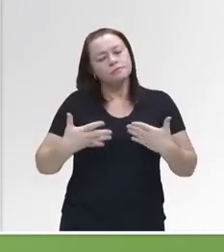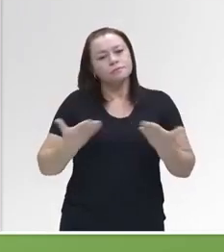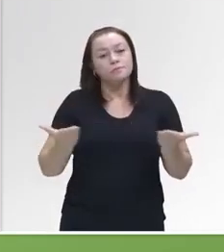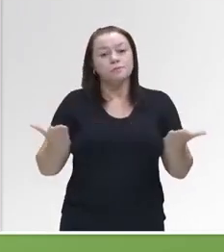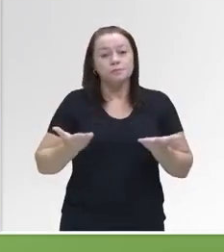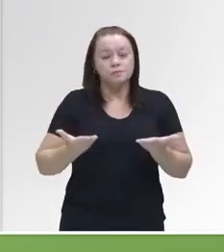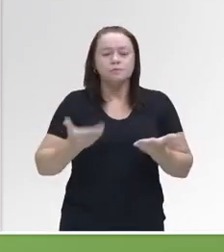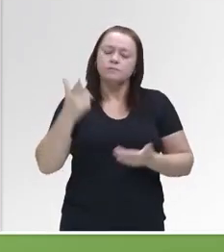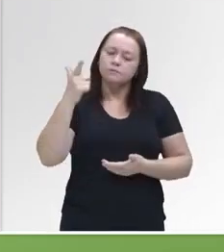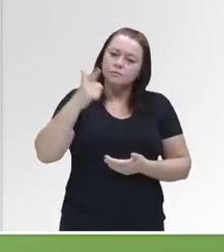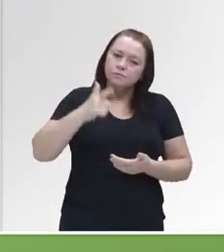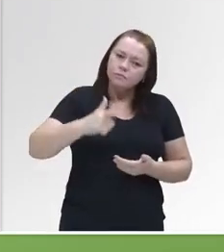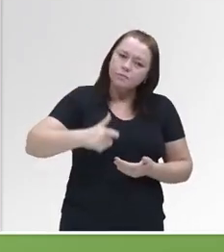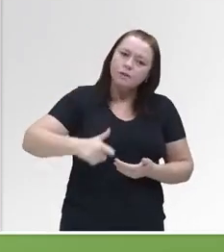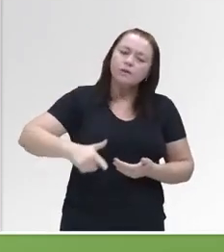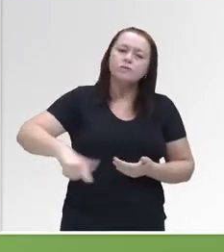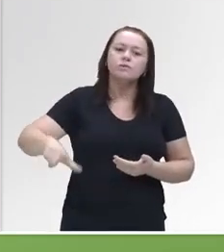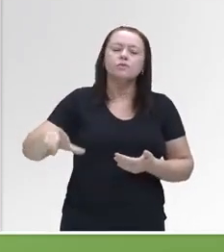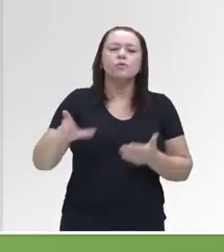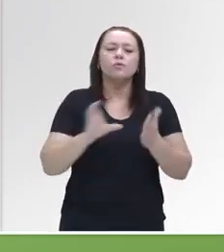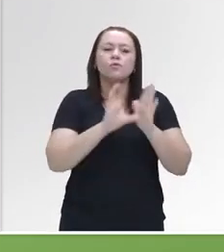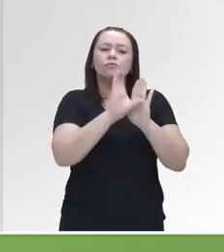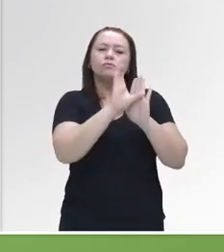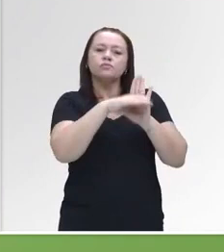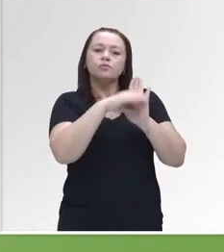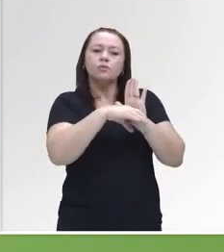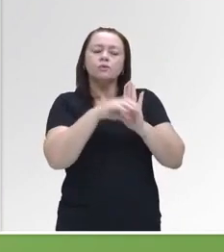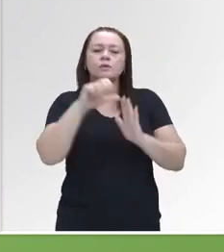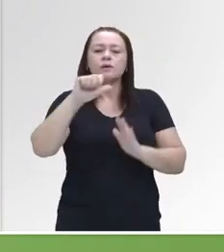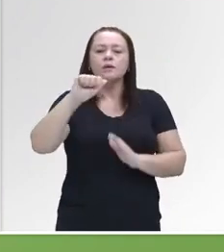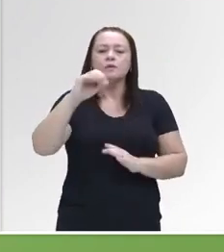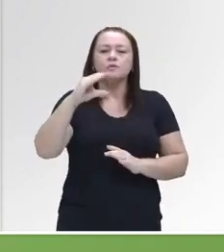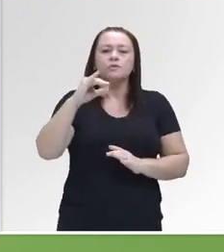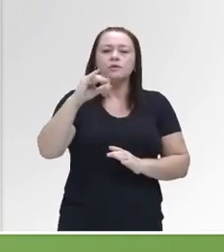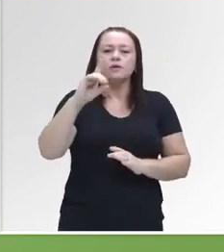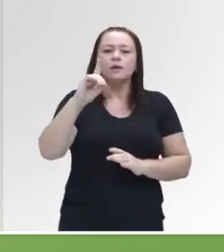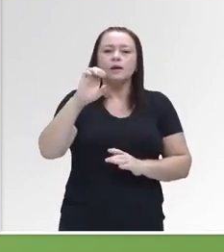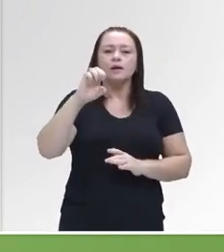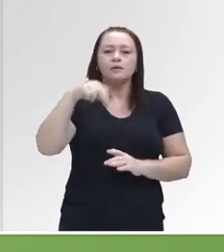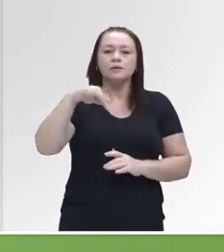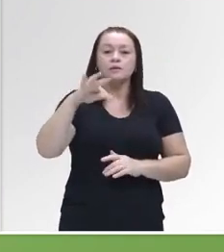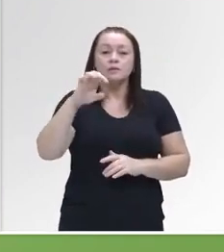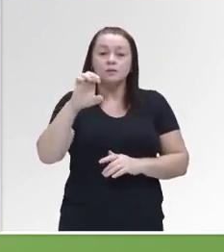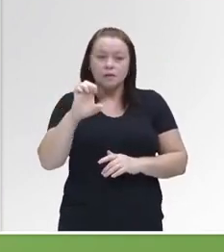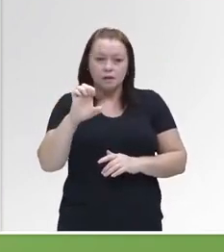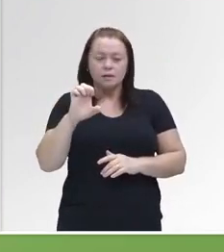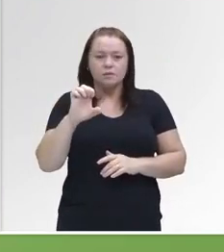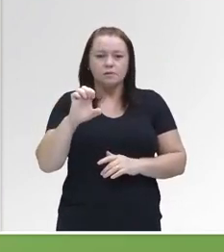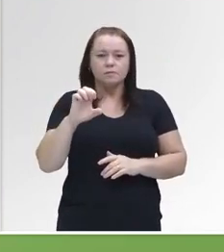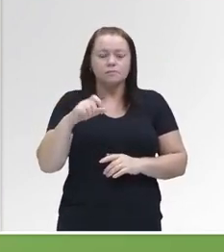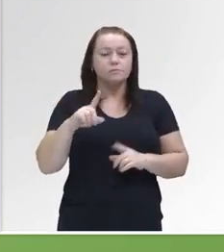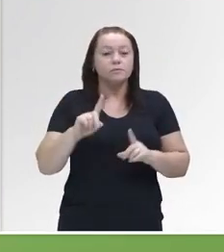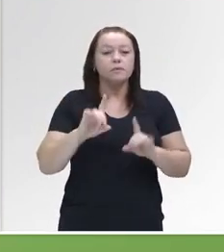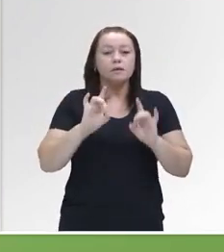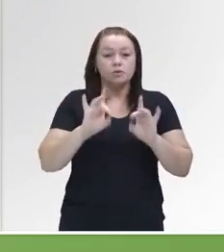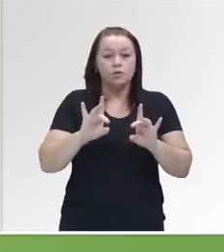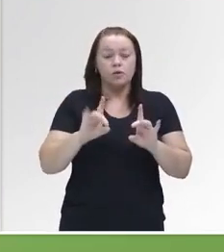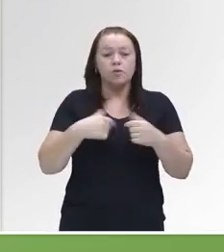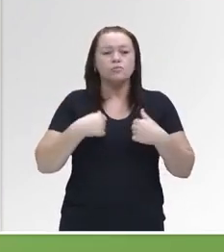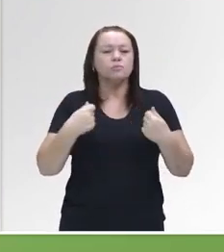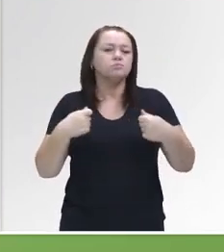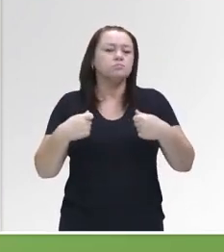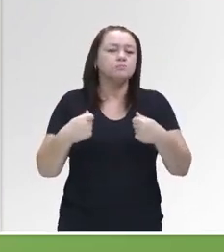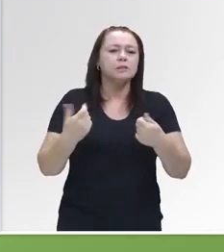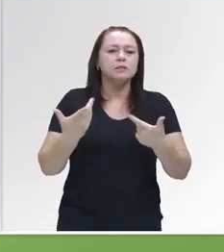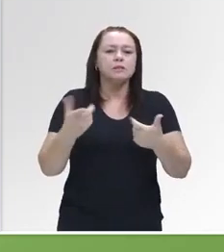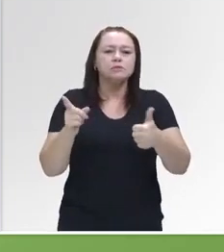de novo, uma definição de acidente, né? Só preciso de primeiros socorros se acontecer